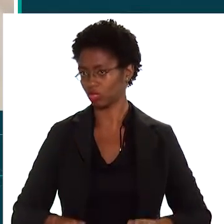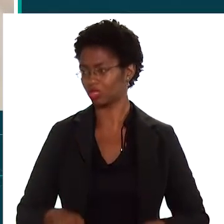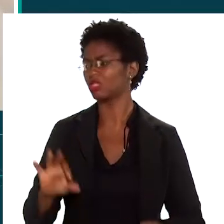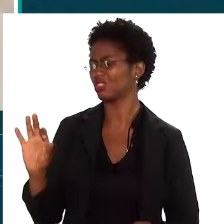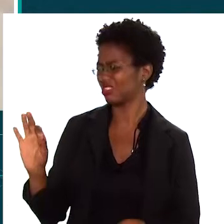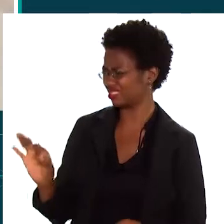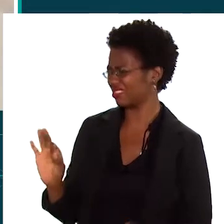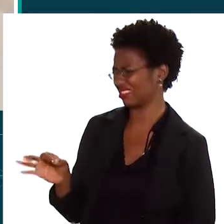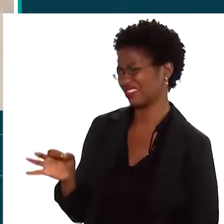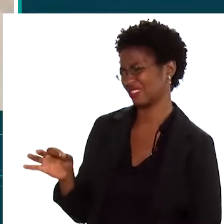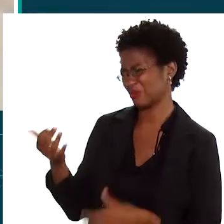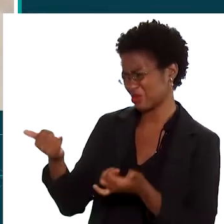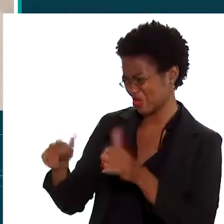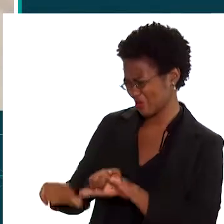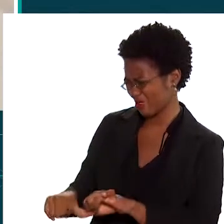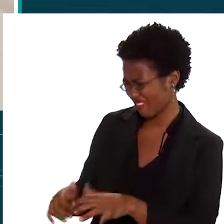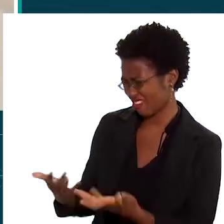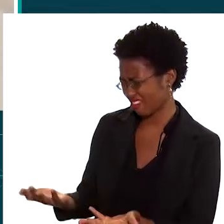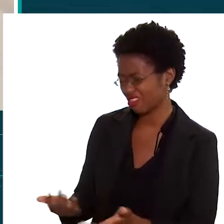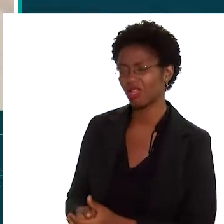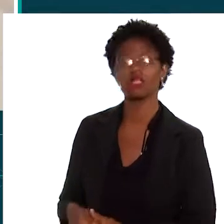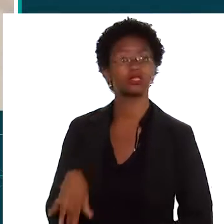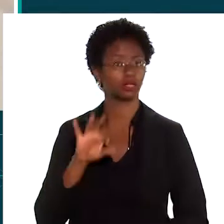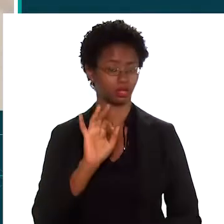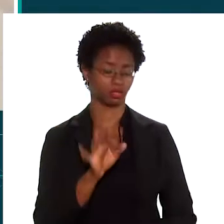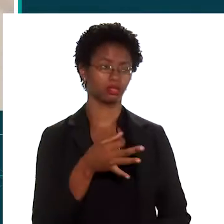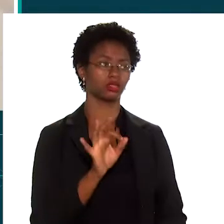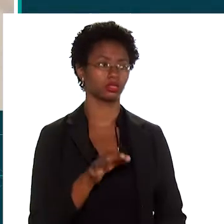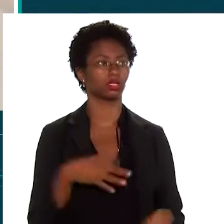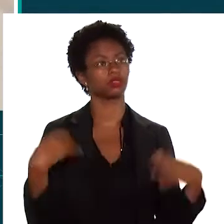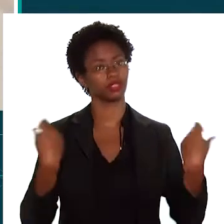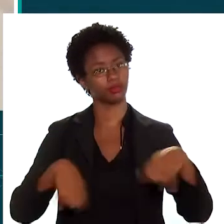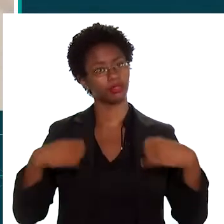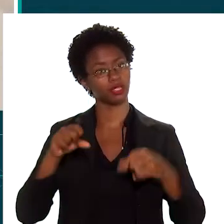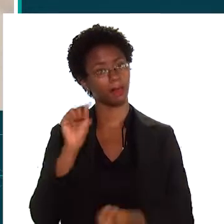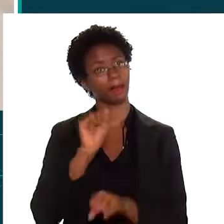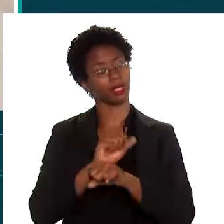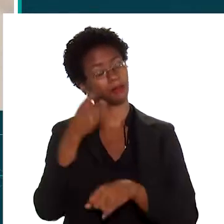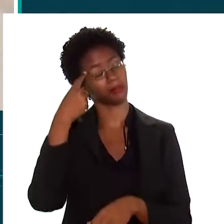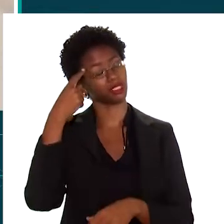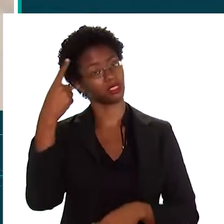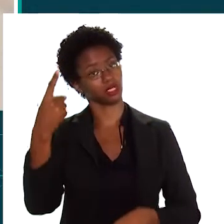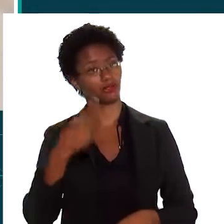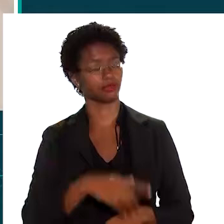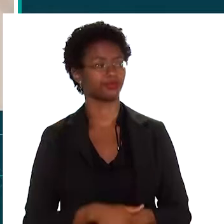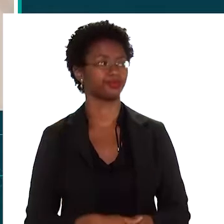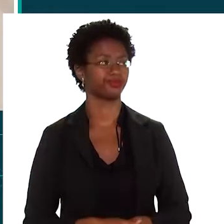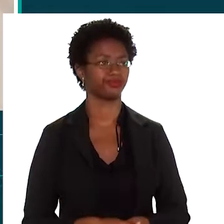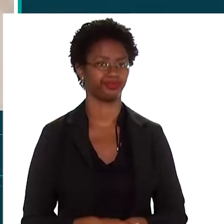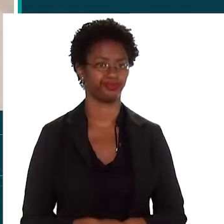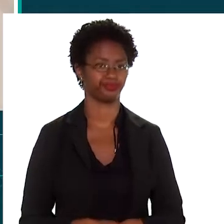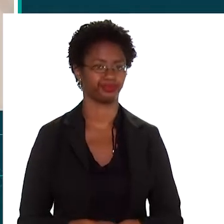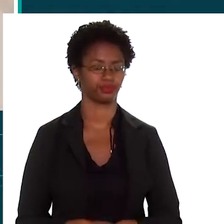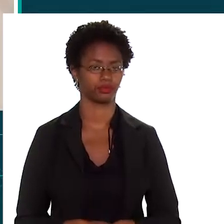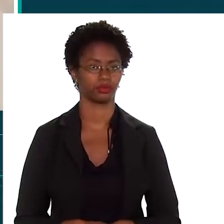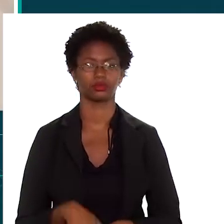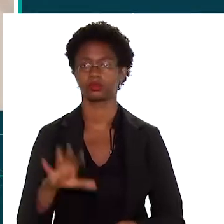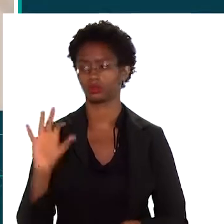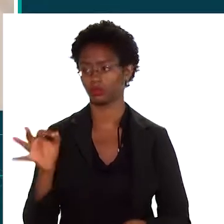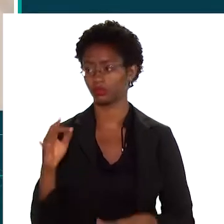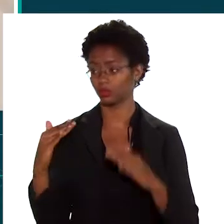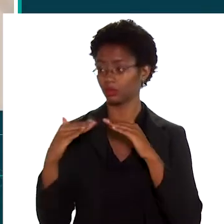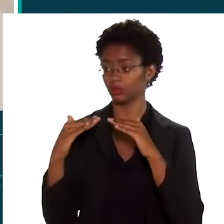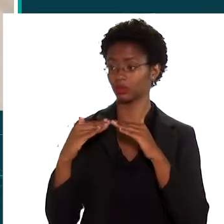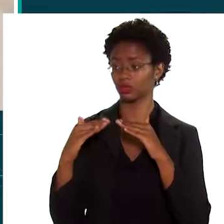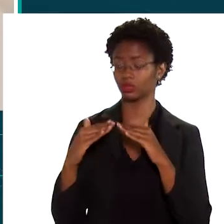é um agravante, então, né? Esse recorte. A gente tem que parar para poder olhar isso. País,